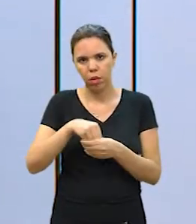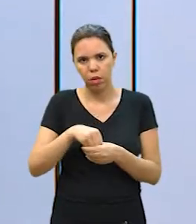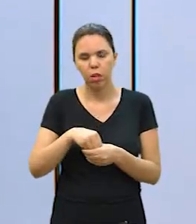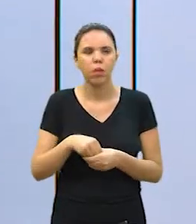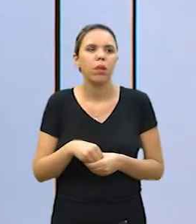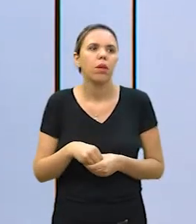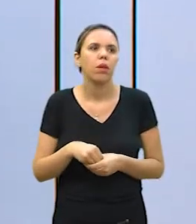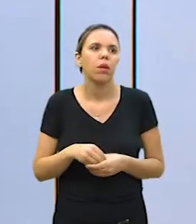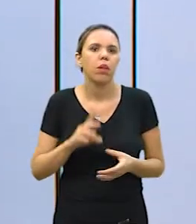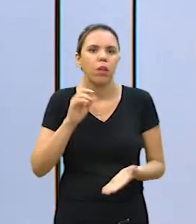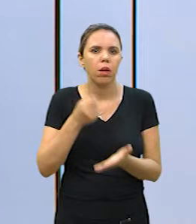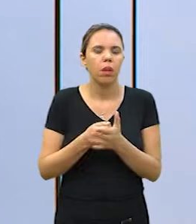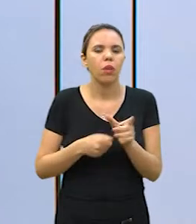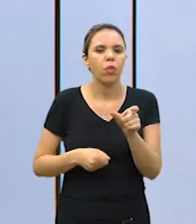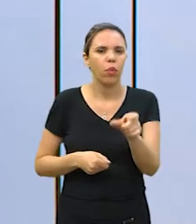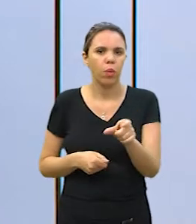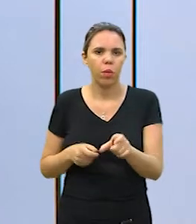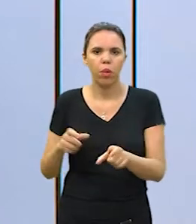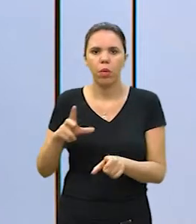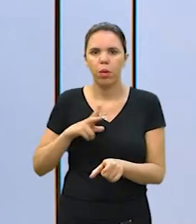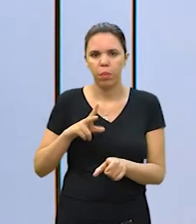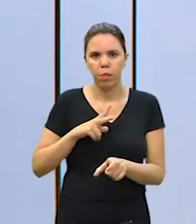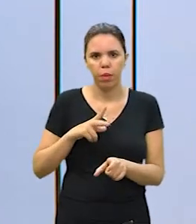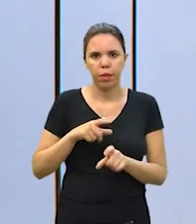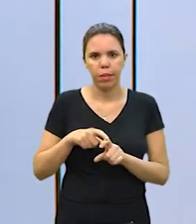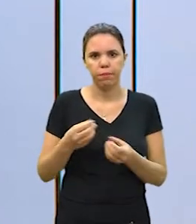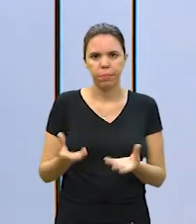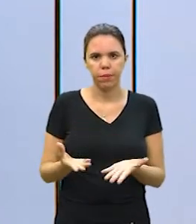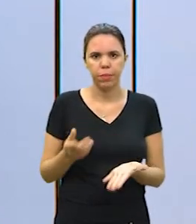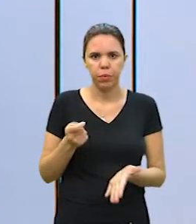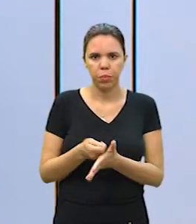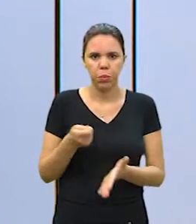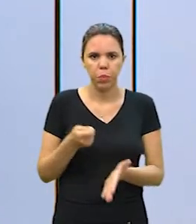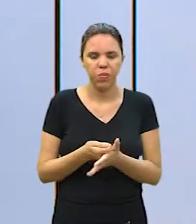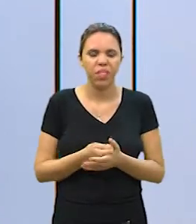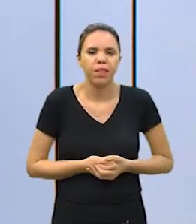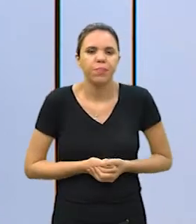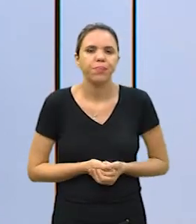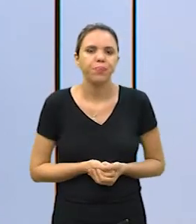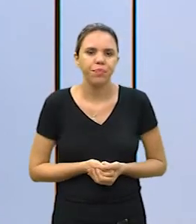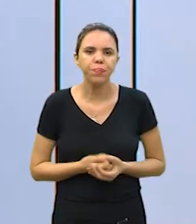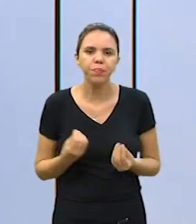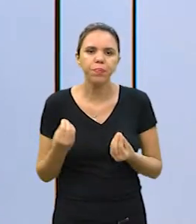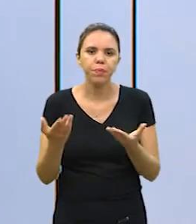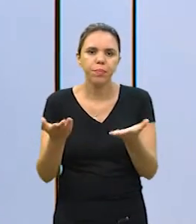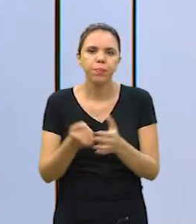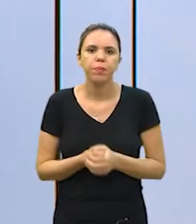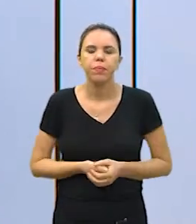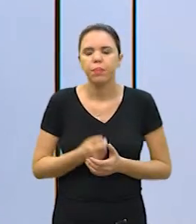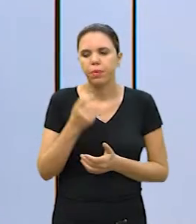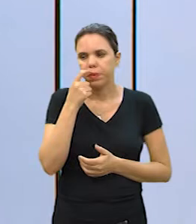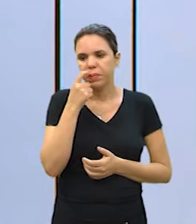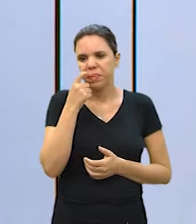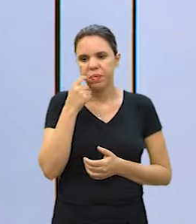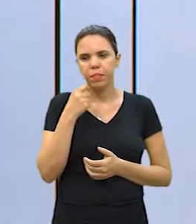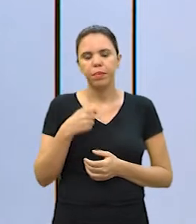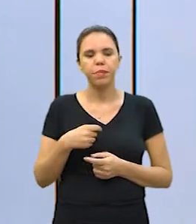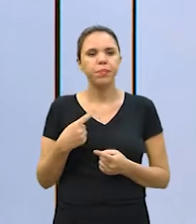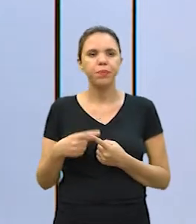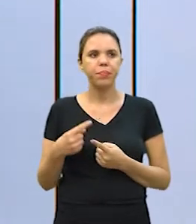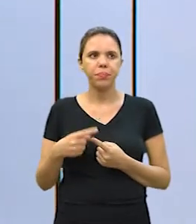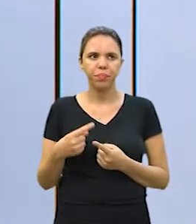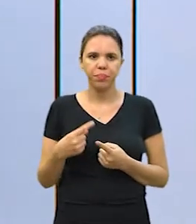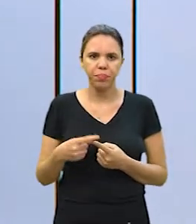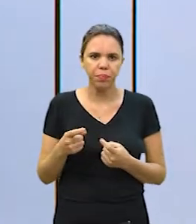dentro do rol de garantias que o convênio ele é obrigado a fornecer, ainda mesmo